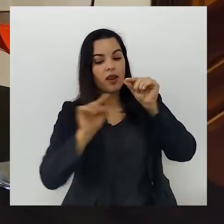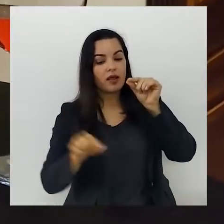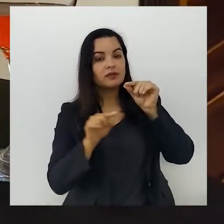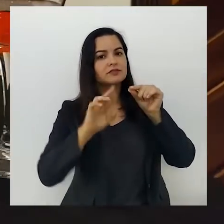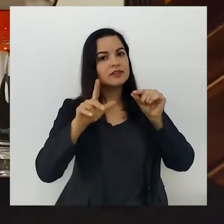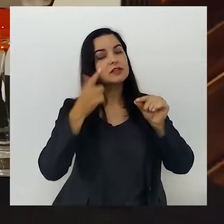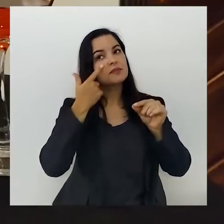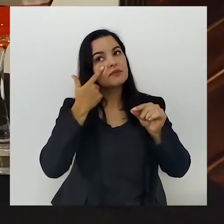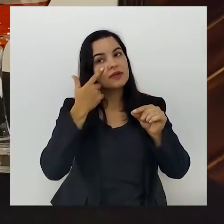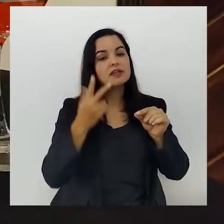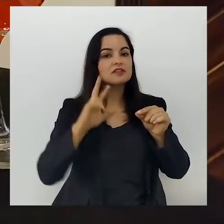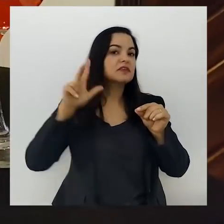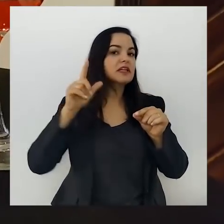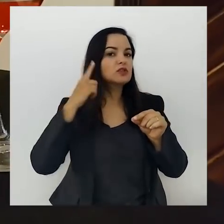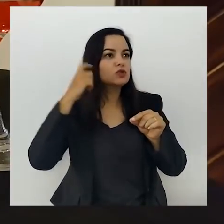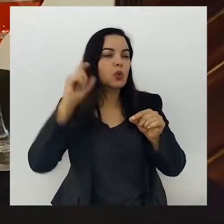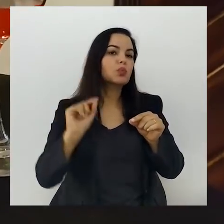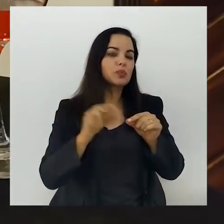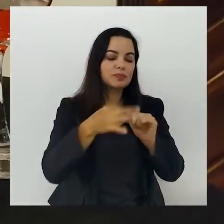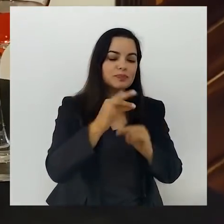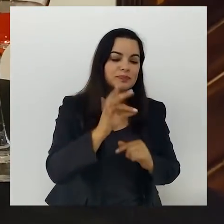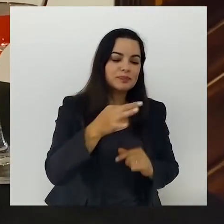que agora eu vou começar daqui.